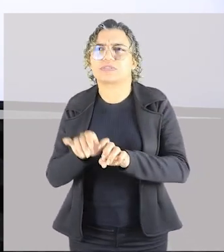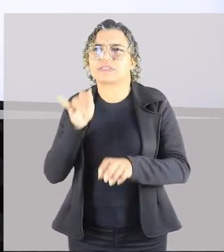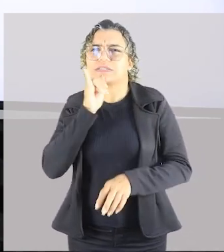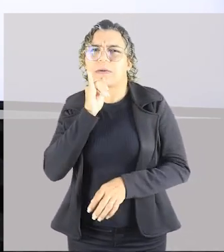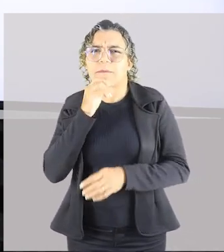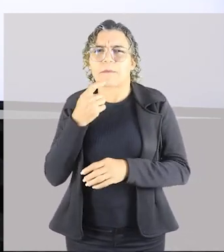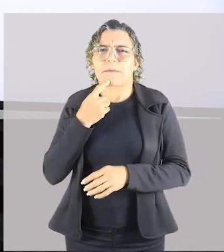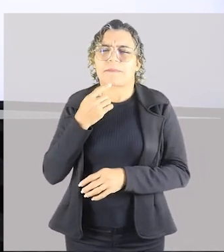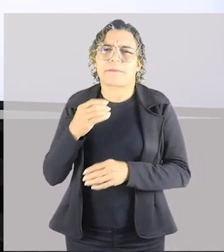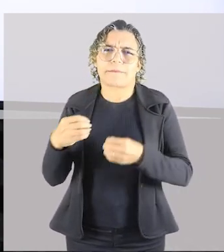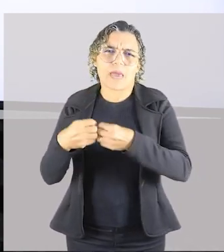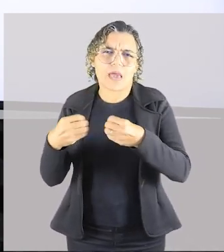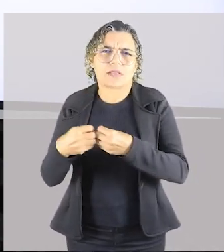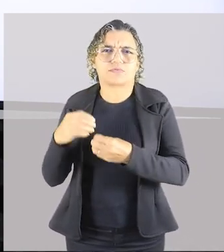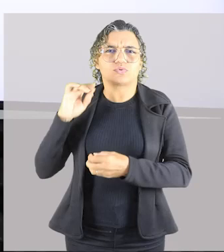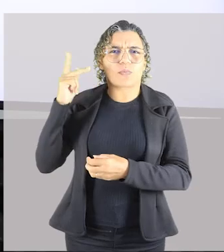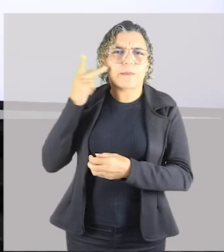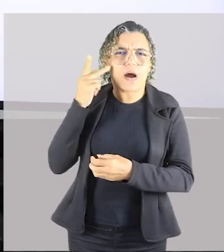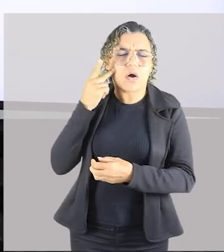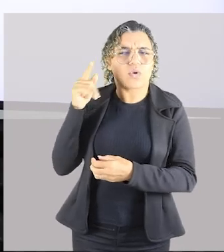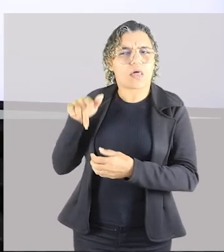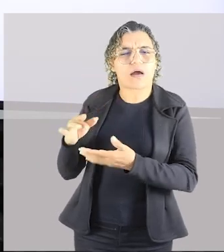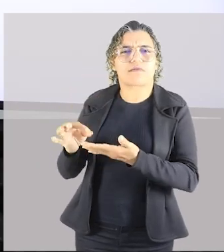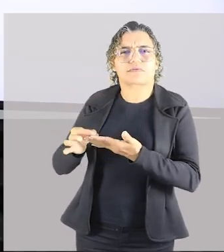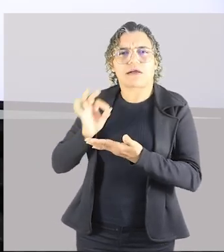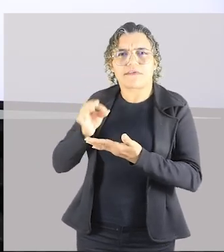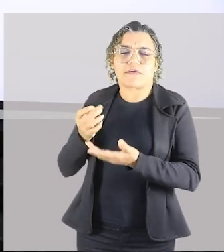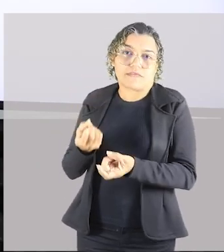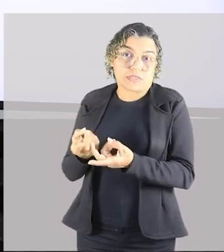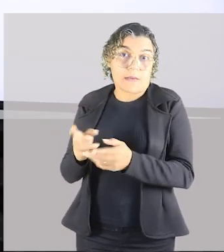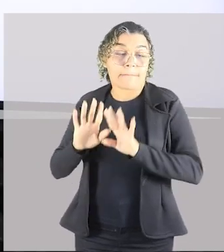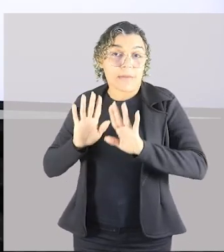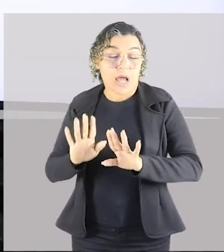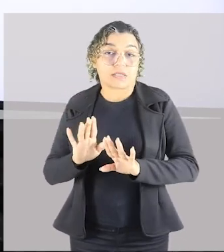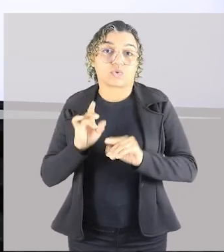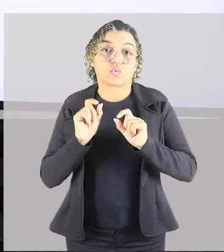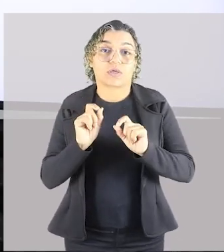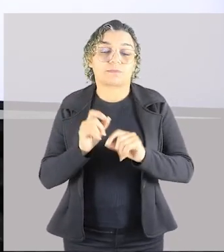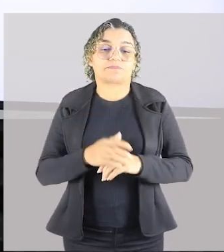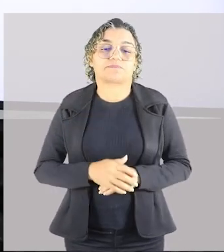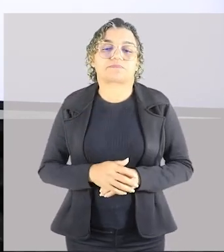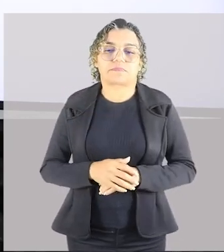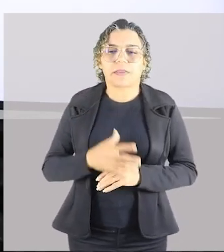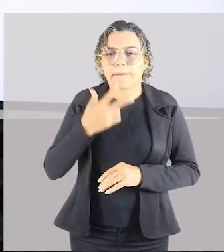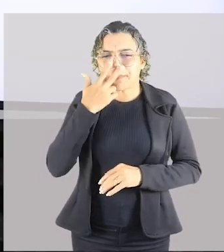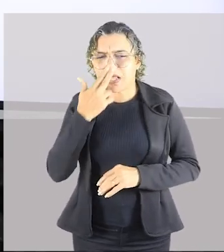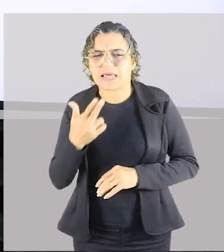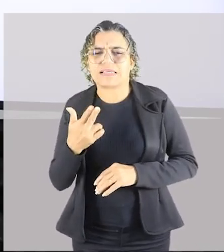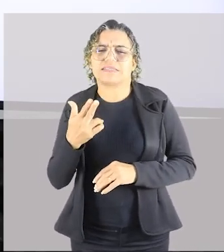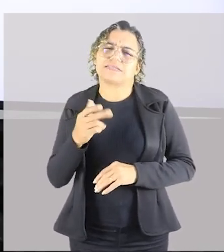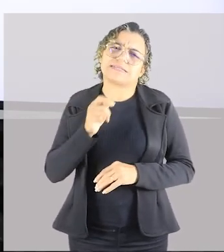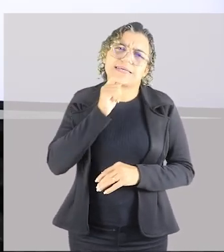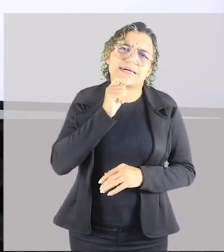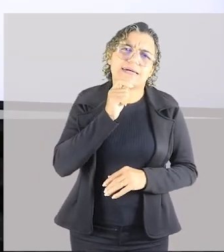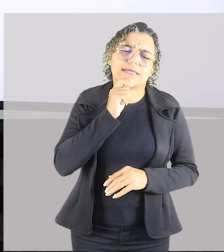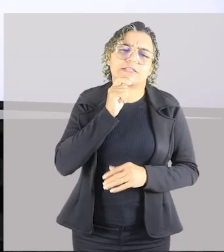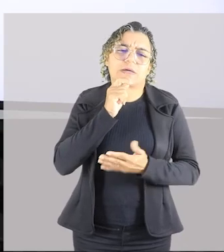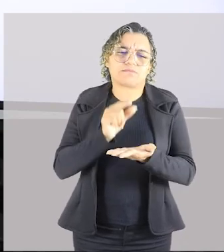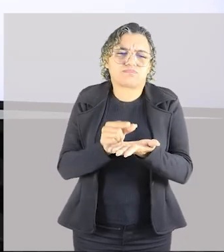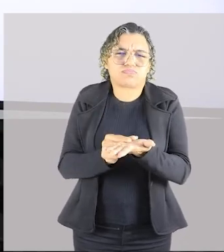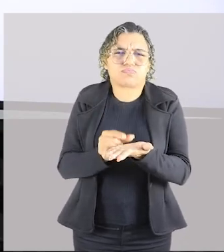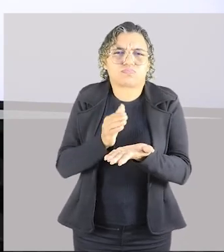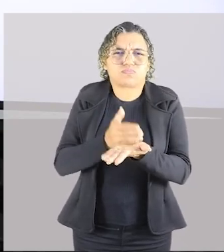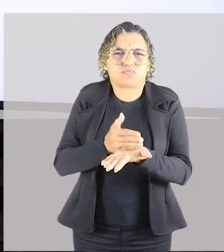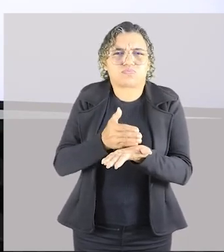Paulo, né? Tu tem Santos, escoamento desse café, mas veja que tudo ainda é muito fragmentado. Todo esse processo